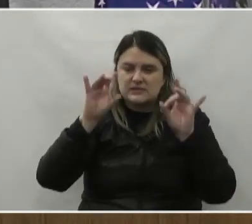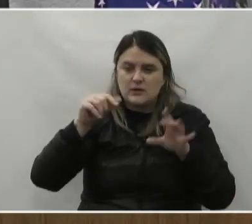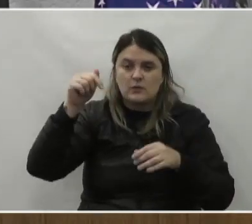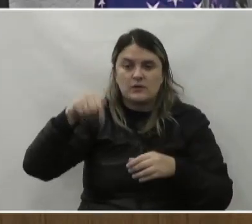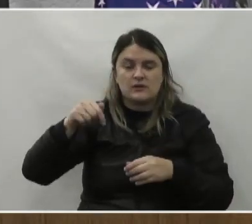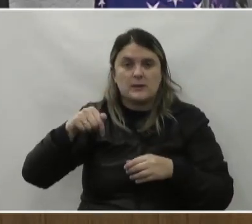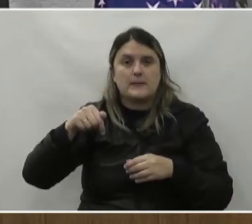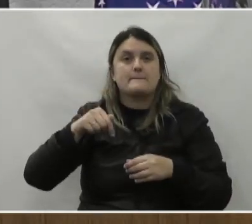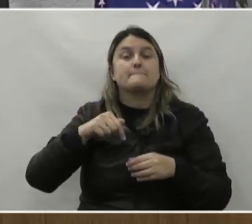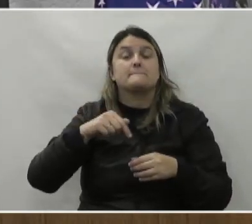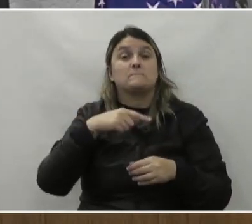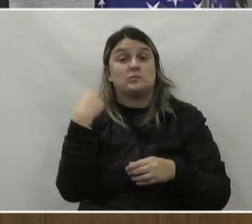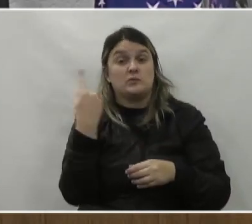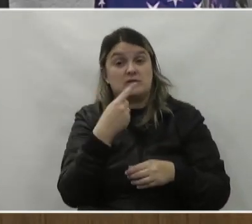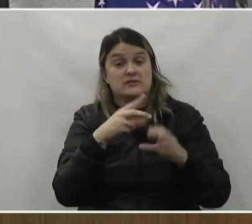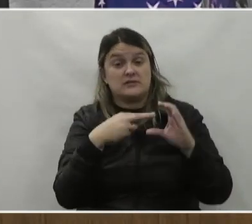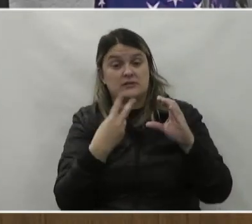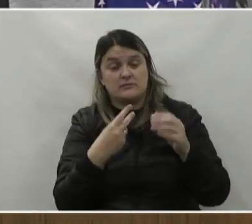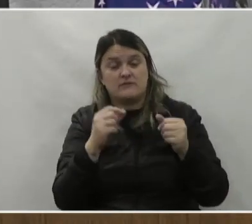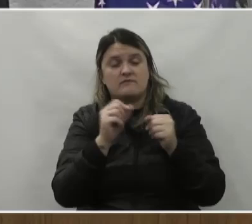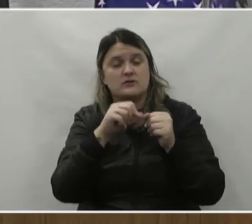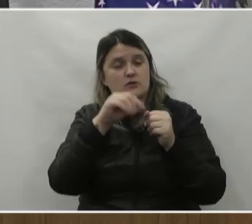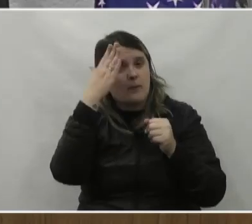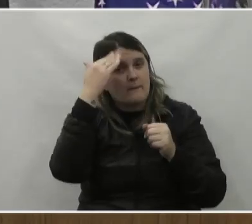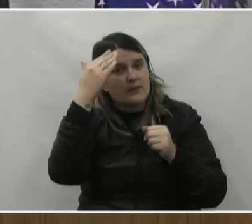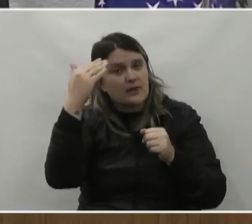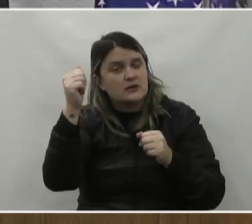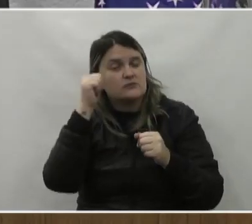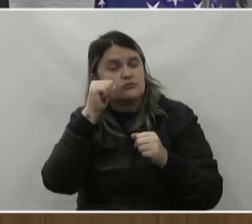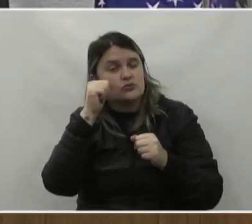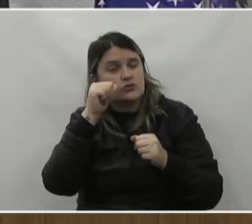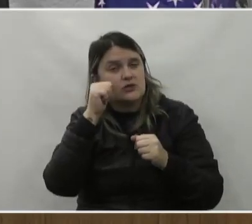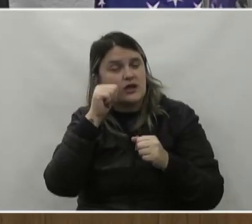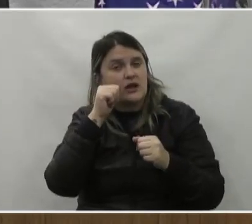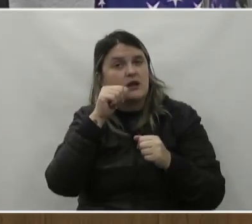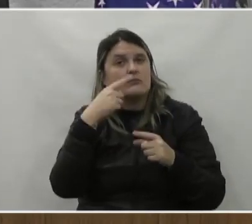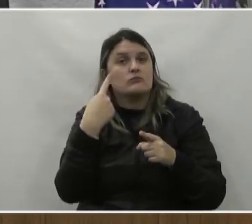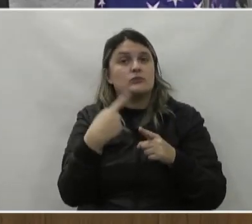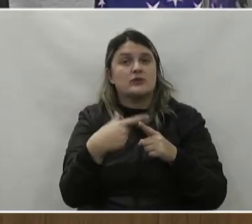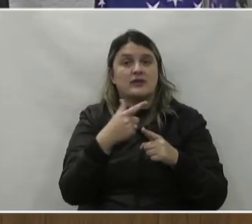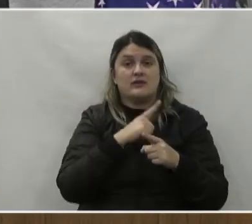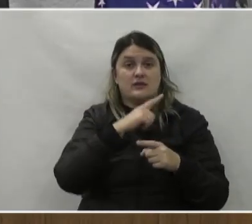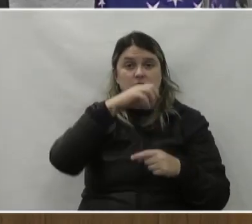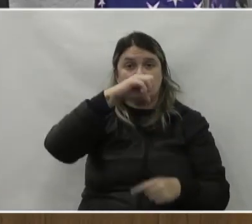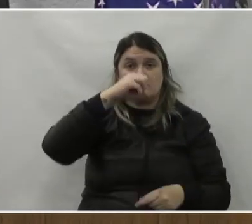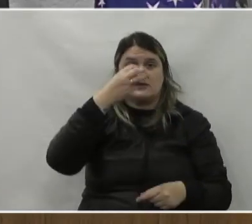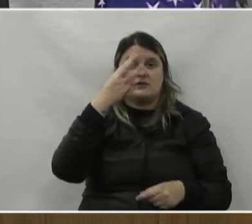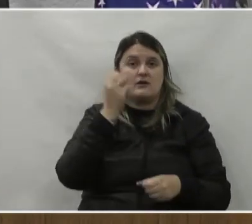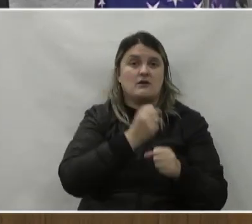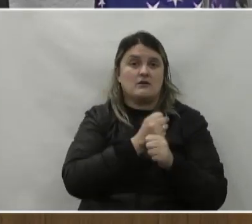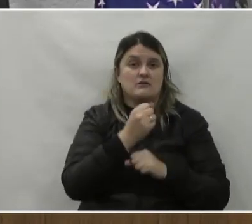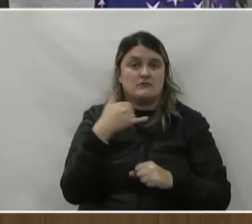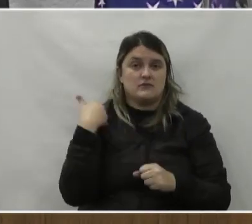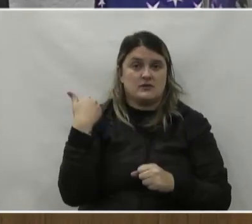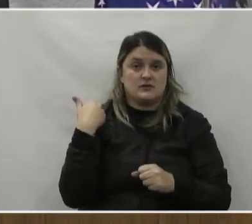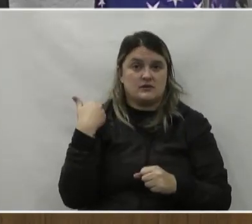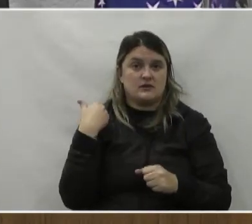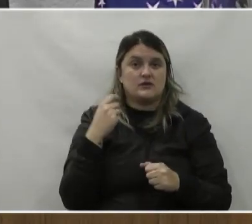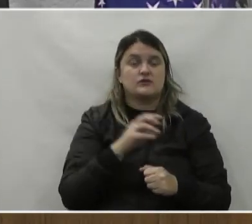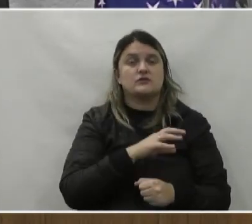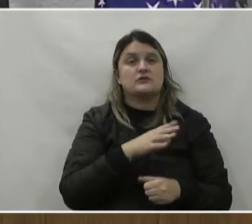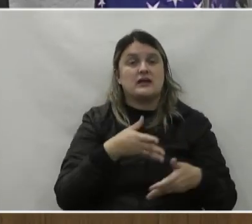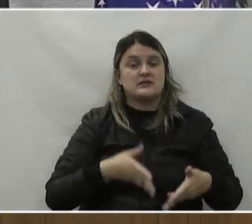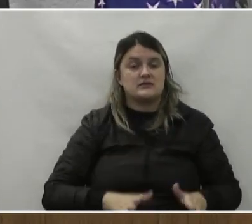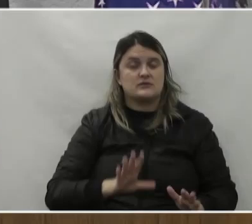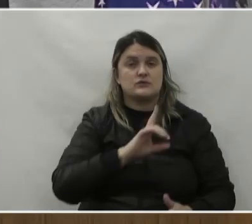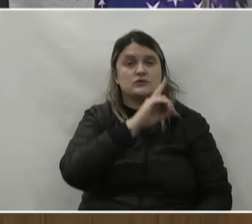da Vitória rende homenagem à senhora Terezinha Leoni Wolff pelos seus 90 anos de vida, celebrados em 2 de junho